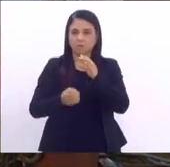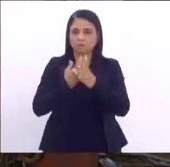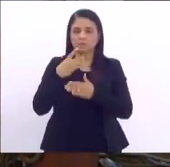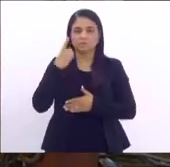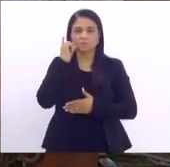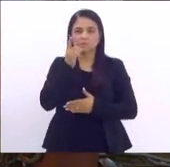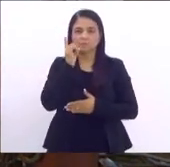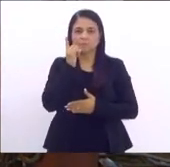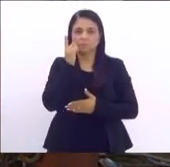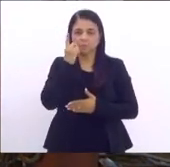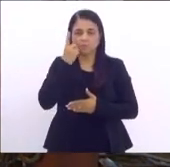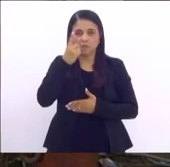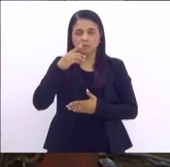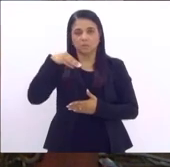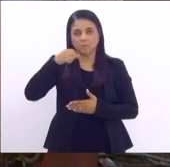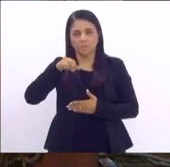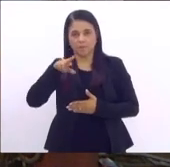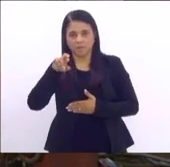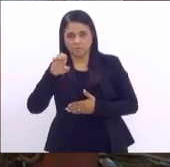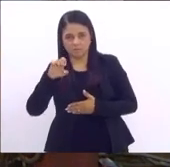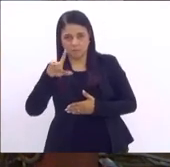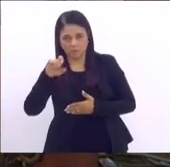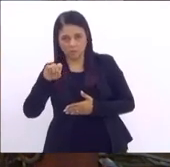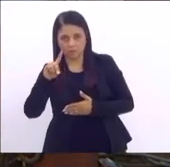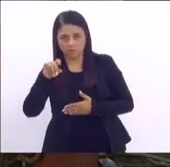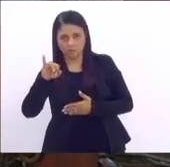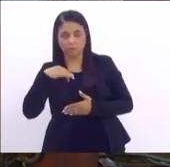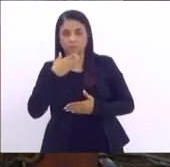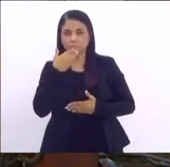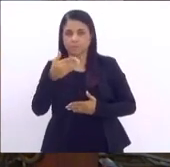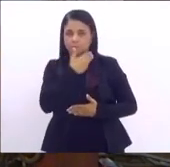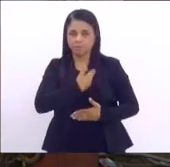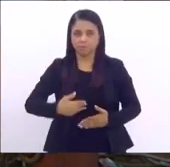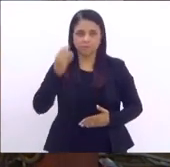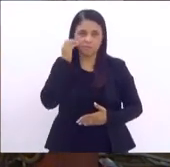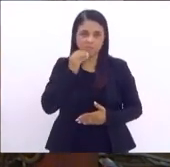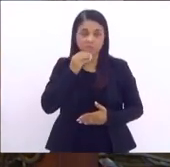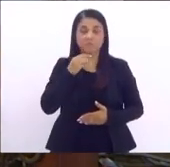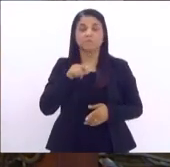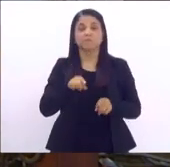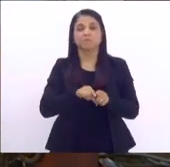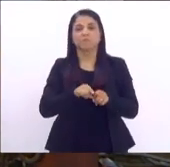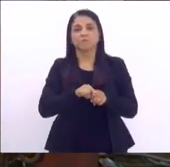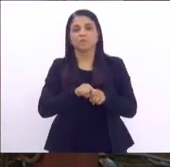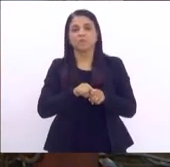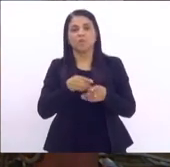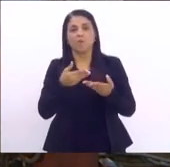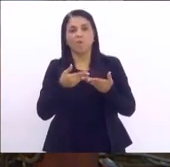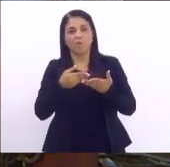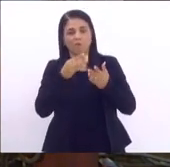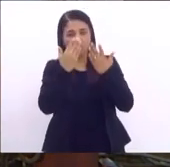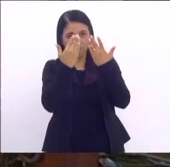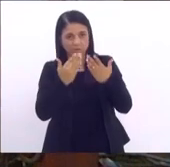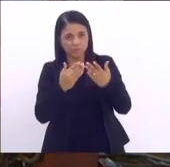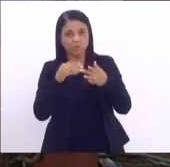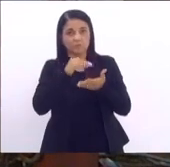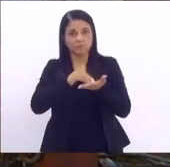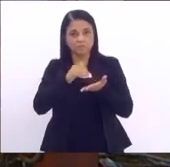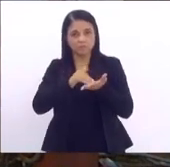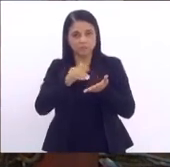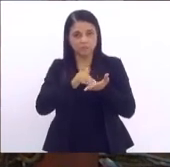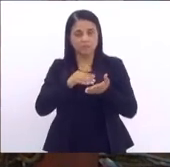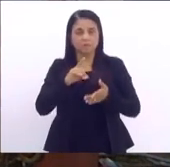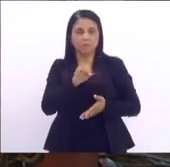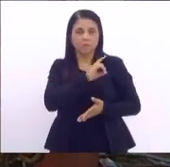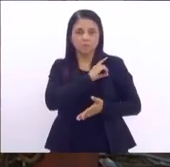ao excelentíssimo senhor governador do Estado do Rio de Janeiro, Cláudio Castro, com vistas ao secretário de Estado de Polícia Militar, Coronel PM Luiz